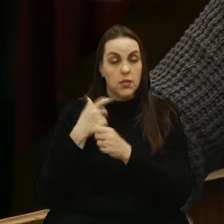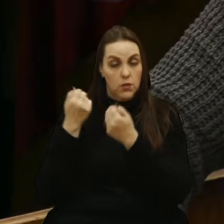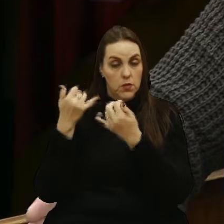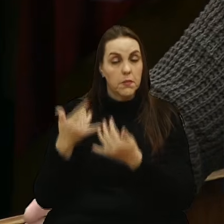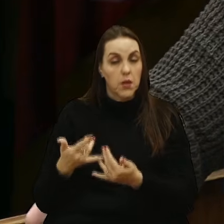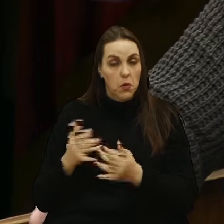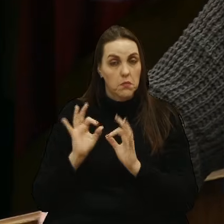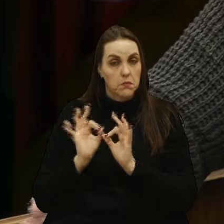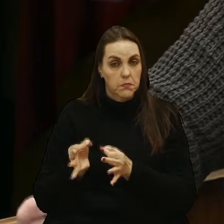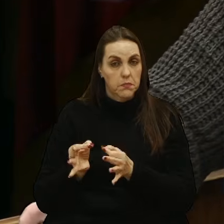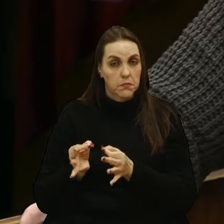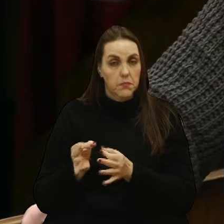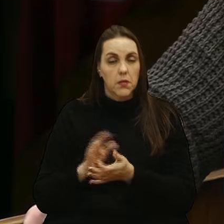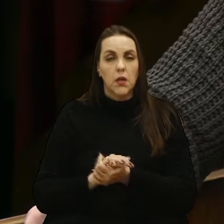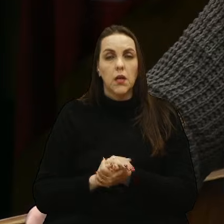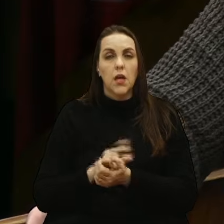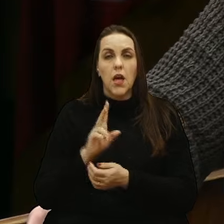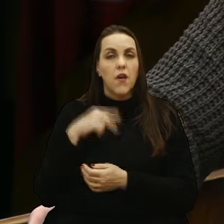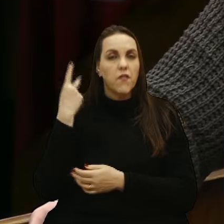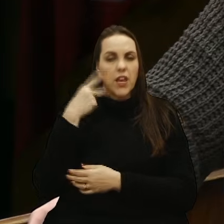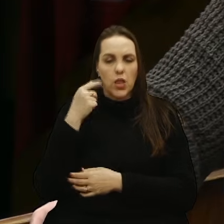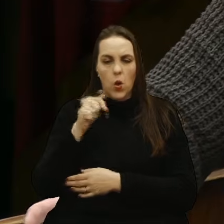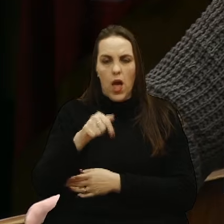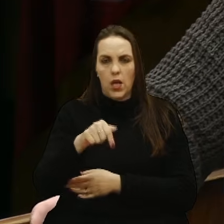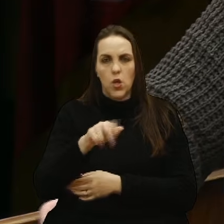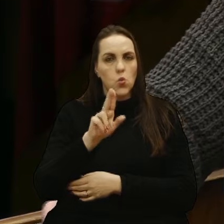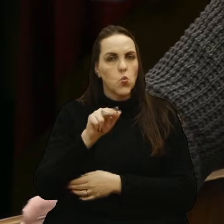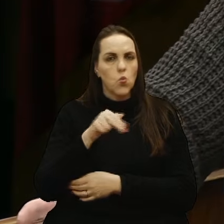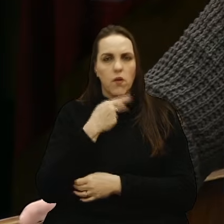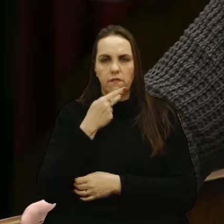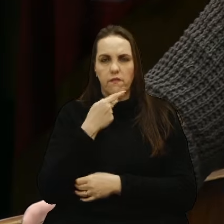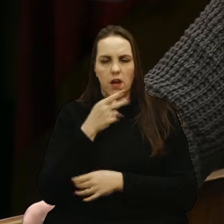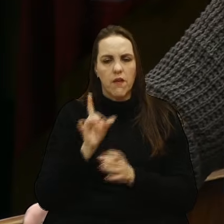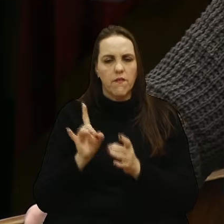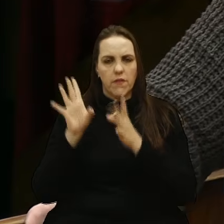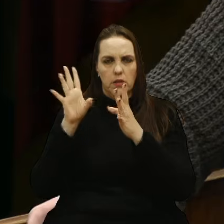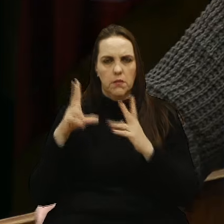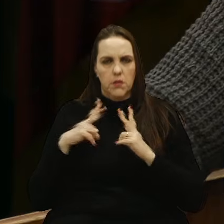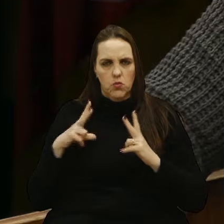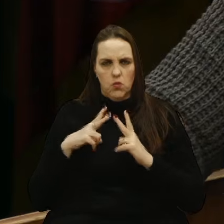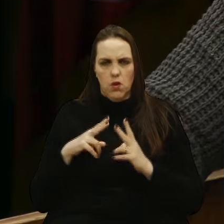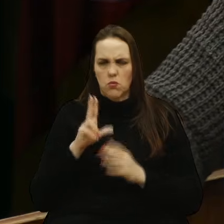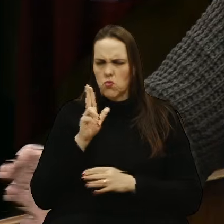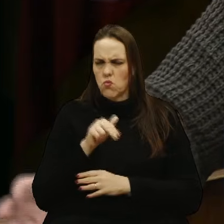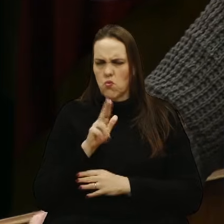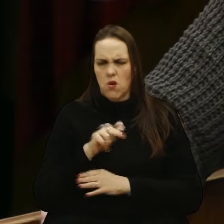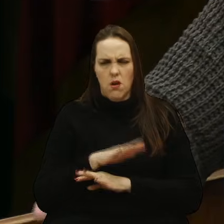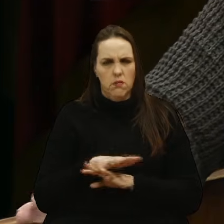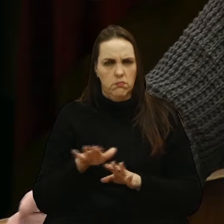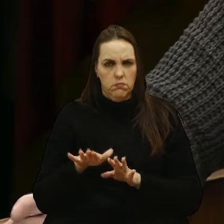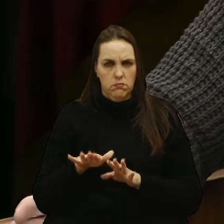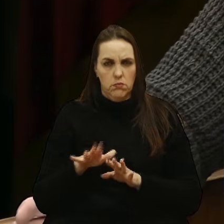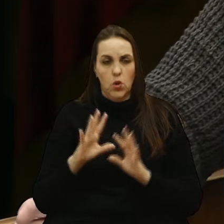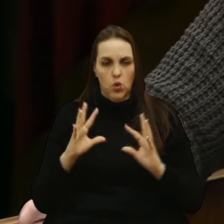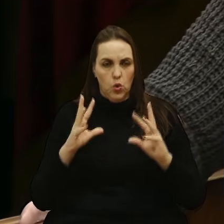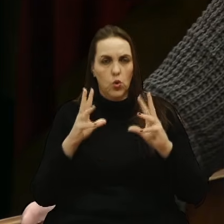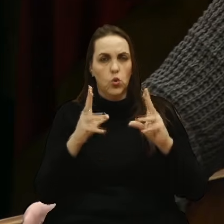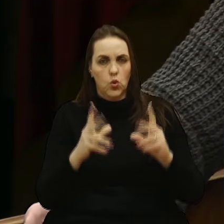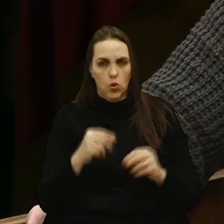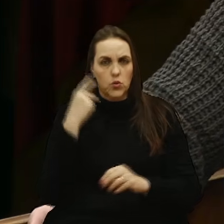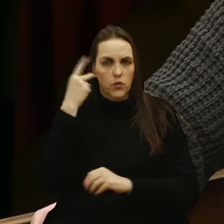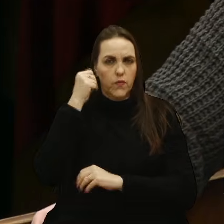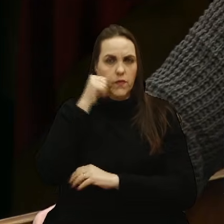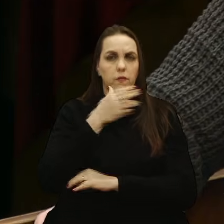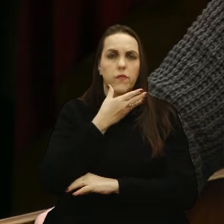que nenhum vereador aqui fala em privatizar a Codec e muito menos em vendê-la. Eu acho que é a unanimidade de todos os vereadores